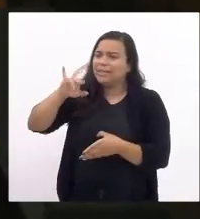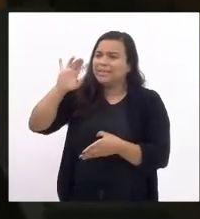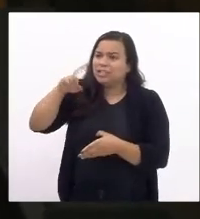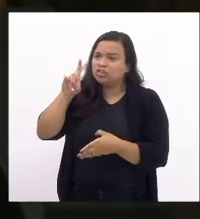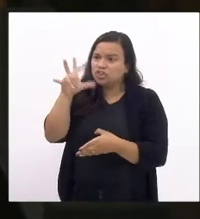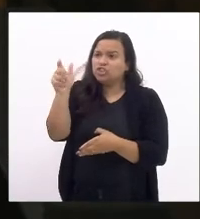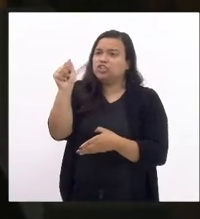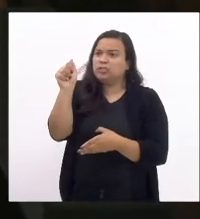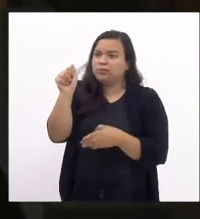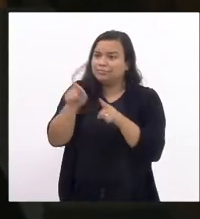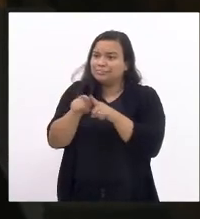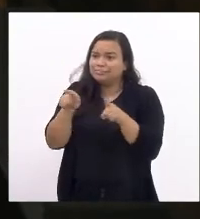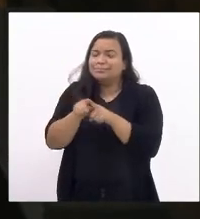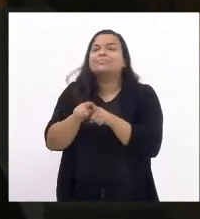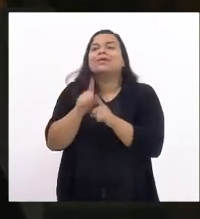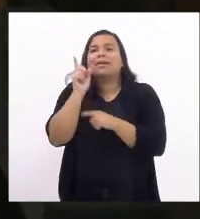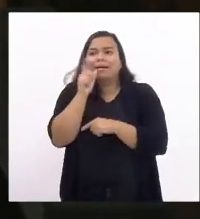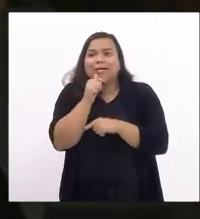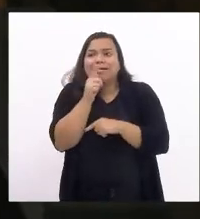até